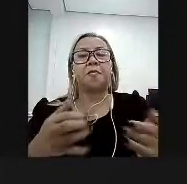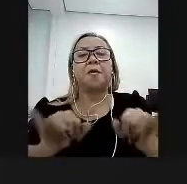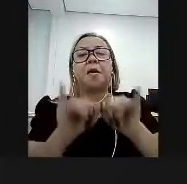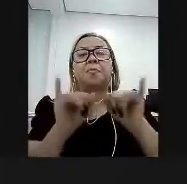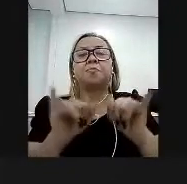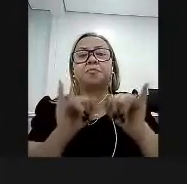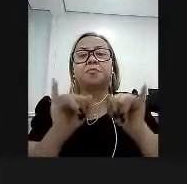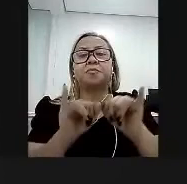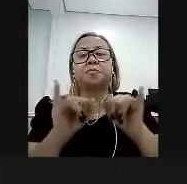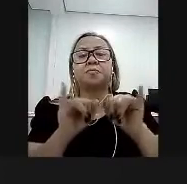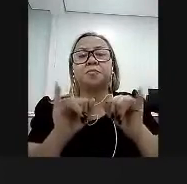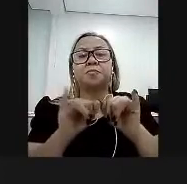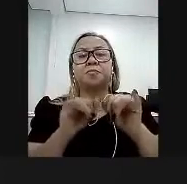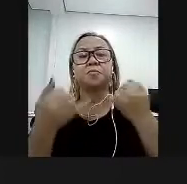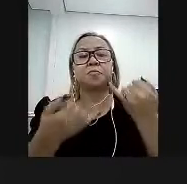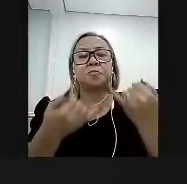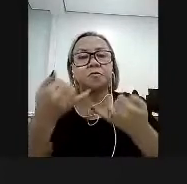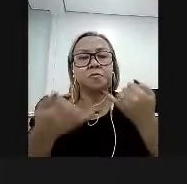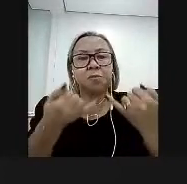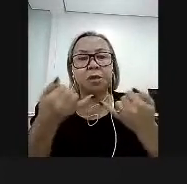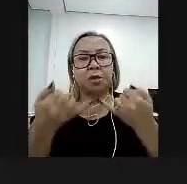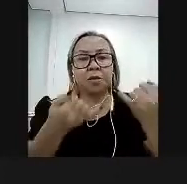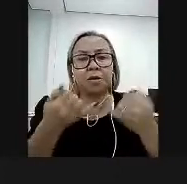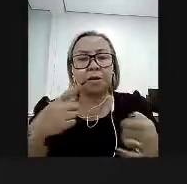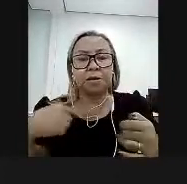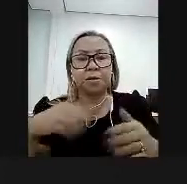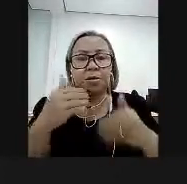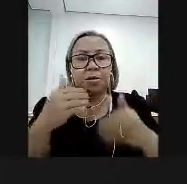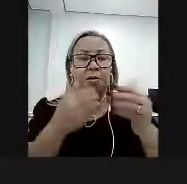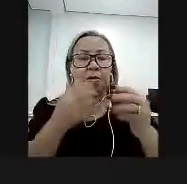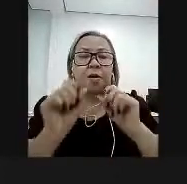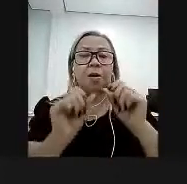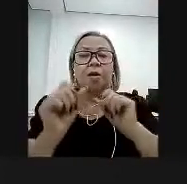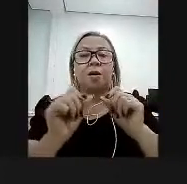Então a gente também desenvolveu que a gente não ia mais fazer